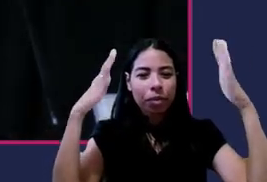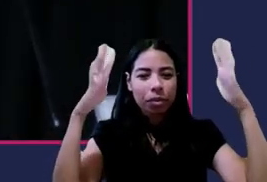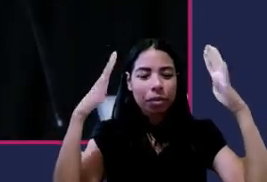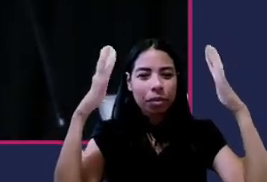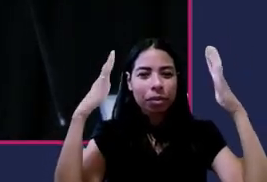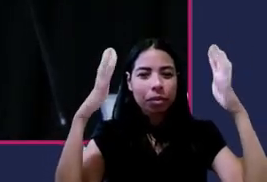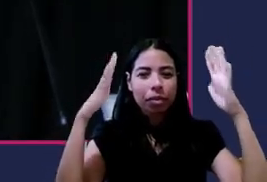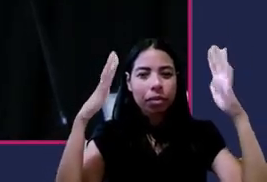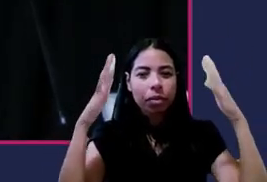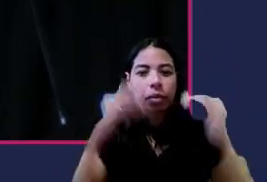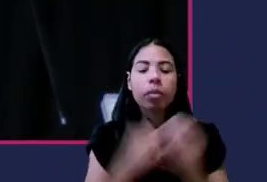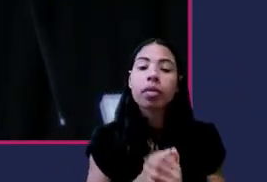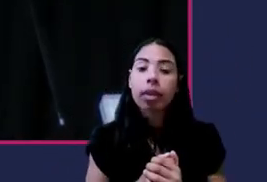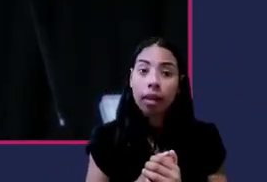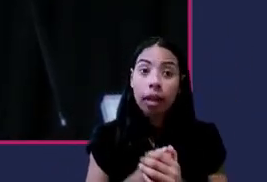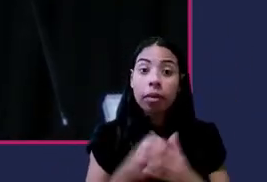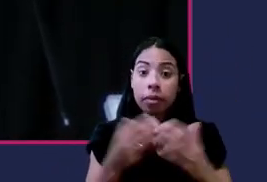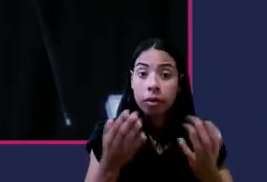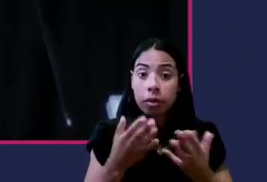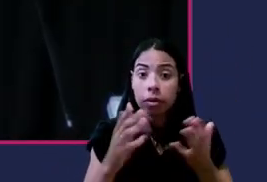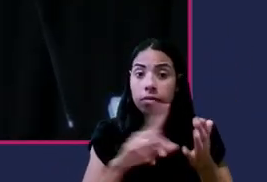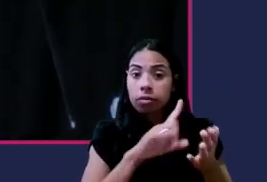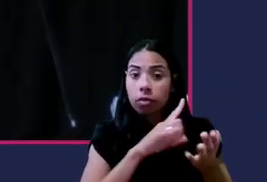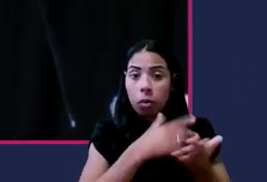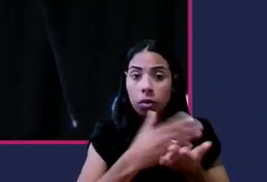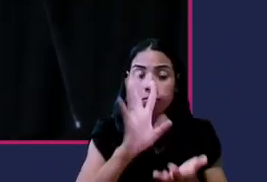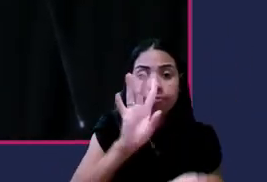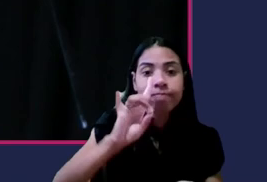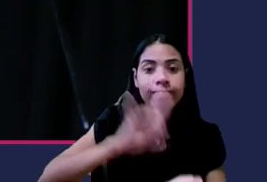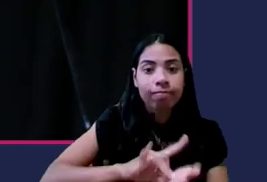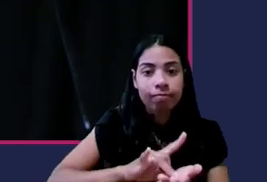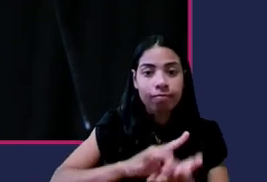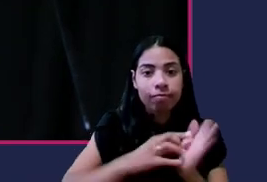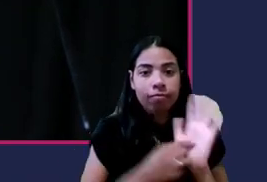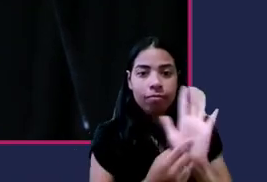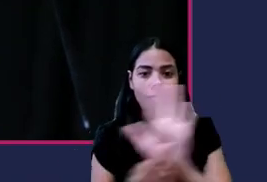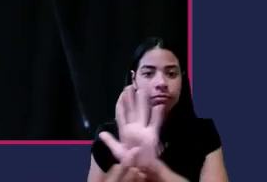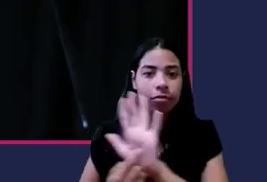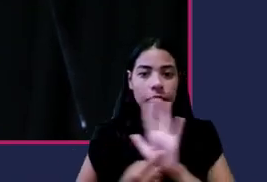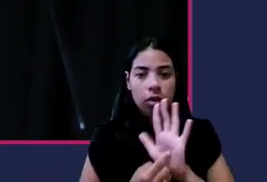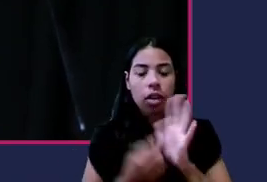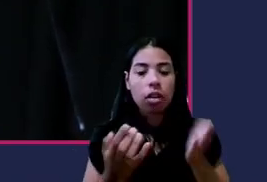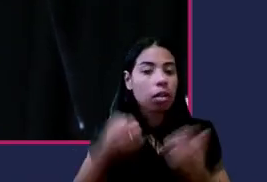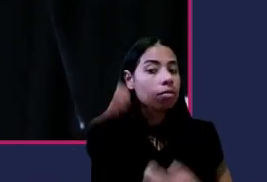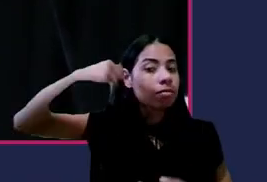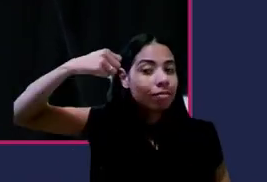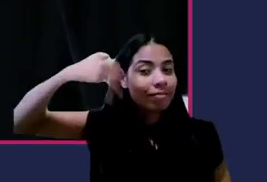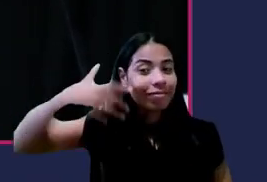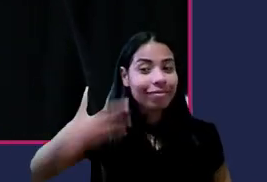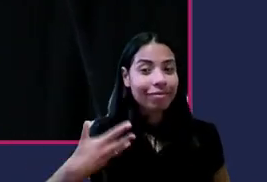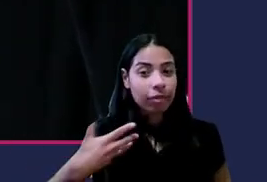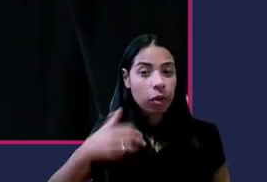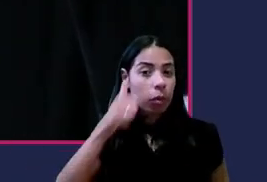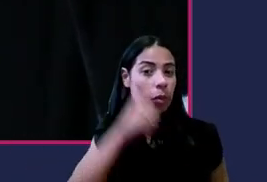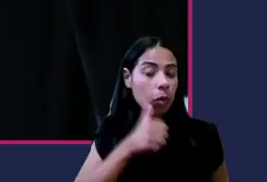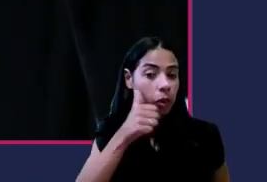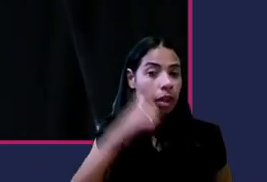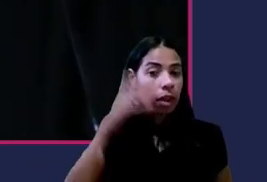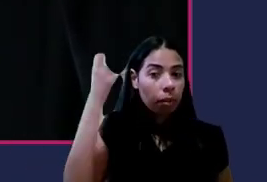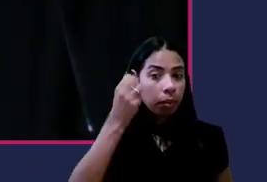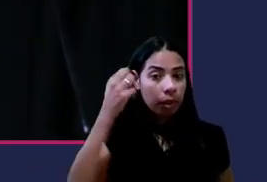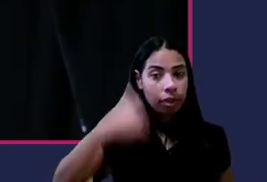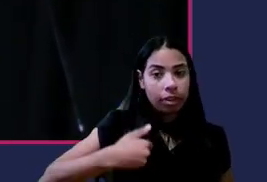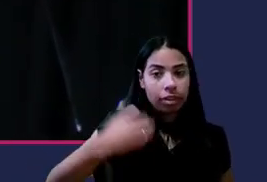Agora sim, antes de iniciar oficialmente a nossa apresentação de hoje, eu gostaria de fazer minha audiodescrição. Eu sou uma mulher branca, de 39